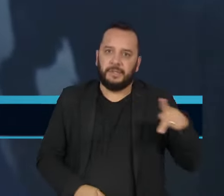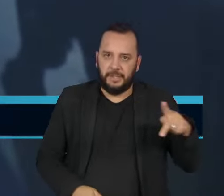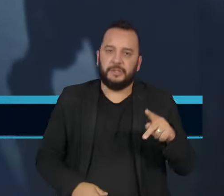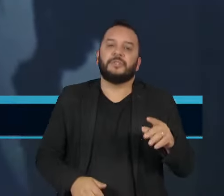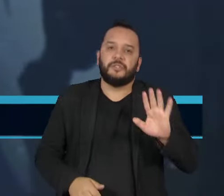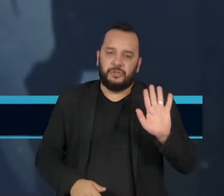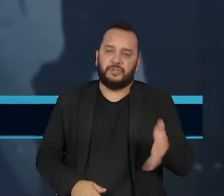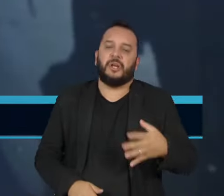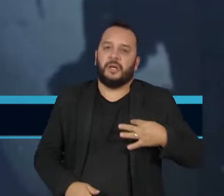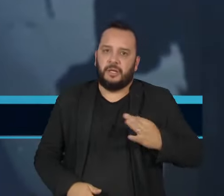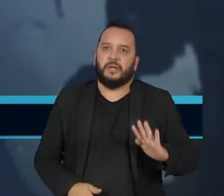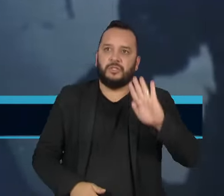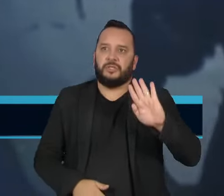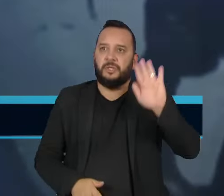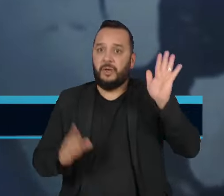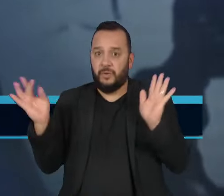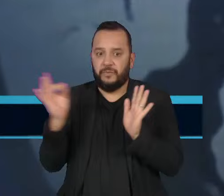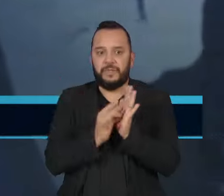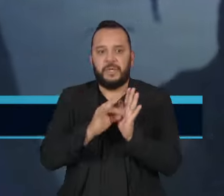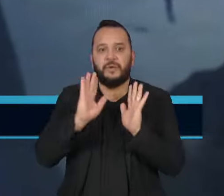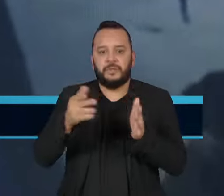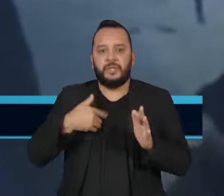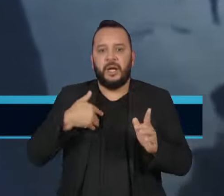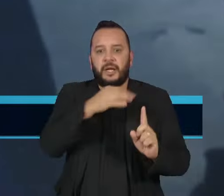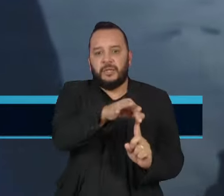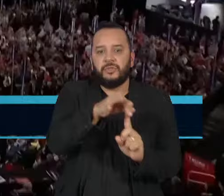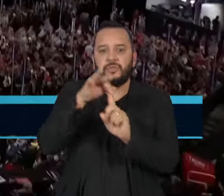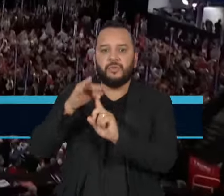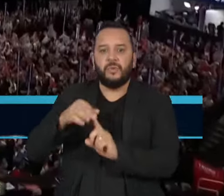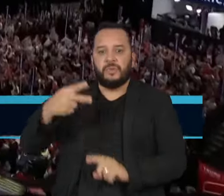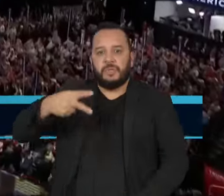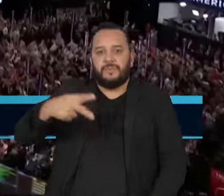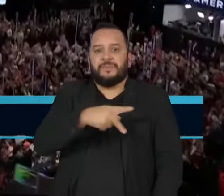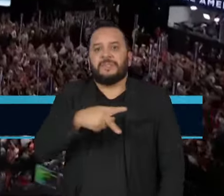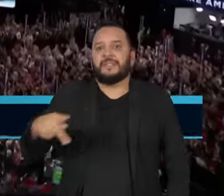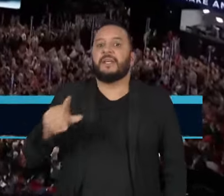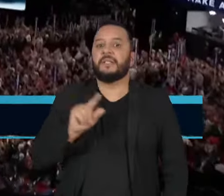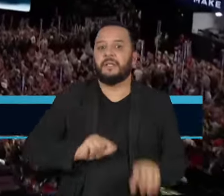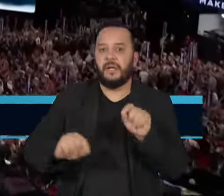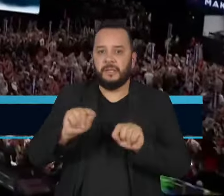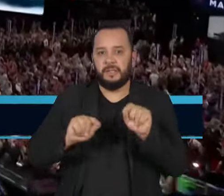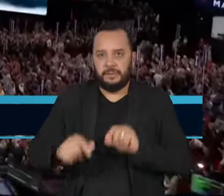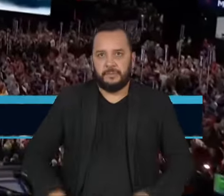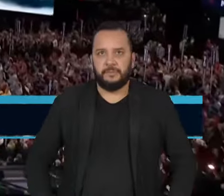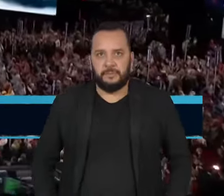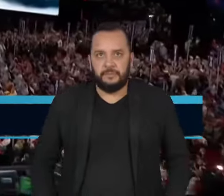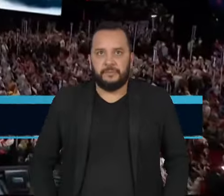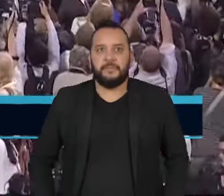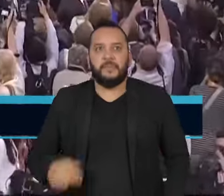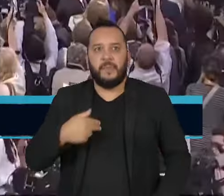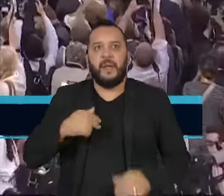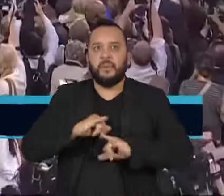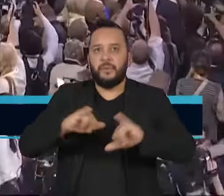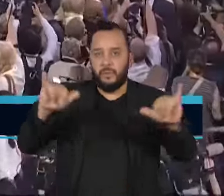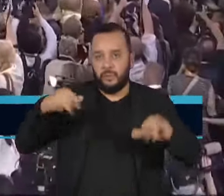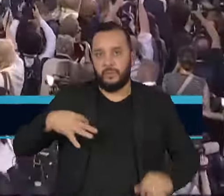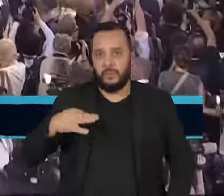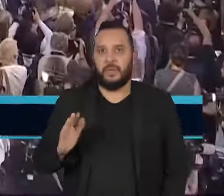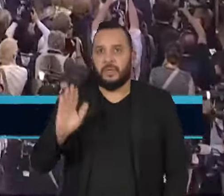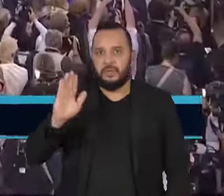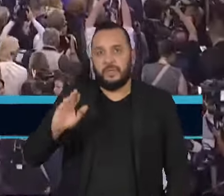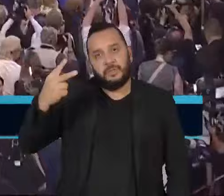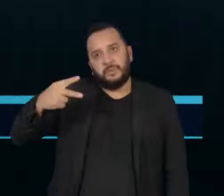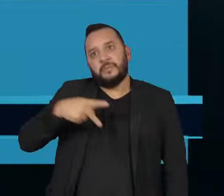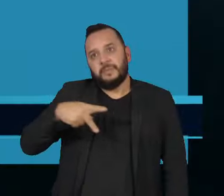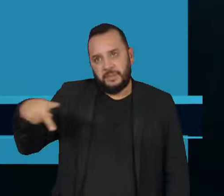candidatura oficializada, já escolheu o vice da chapa. O anúncio da escolha do candidato a vice-presidente